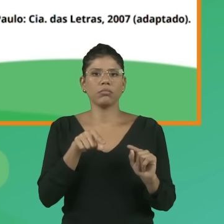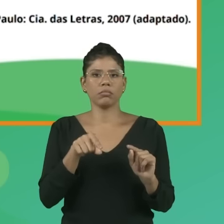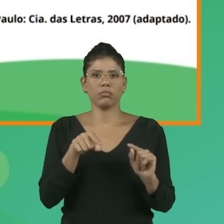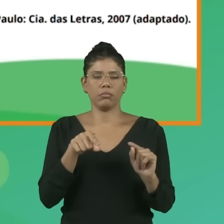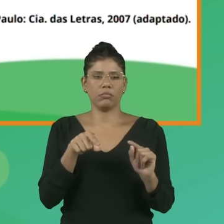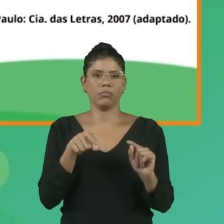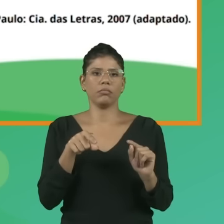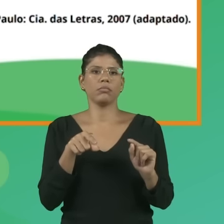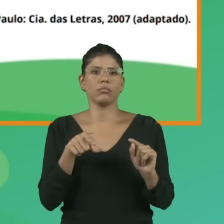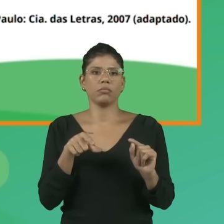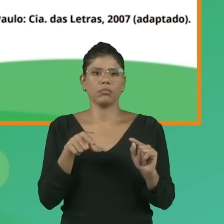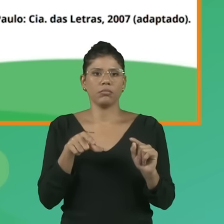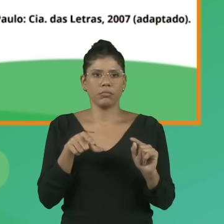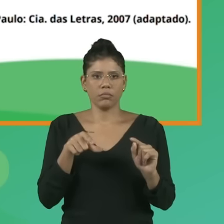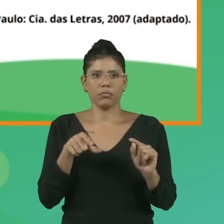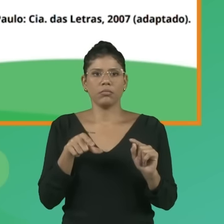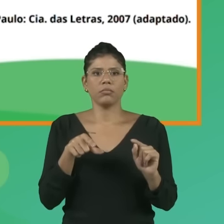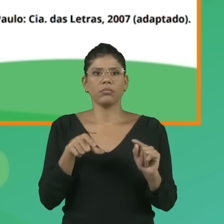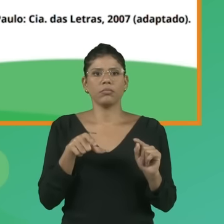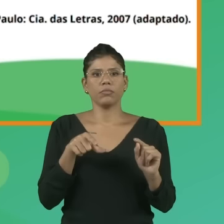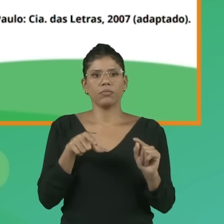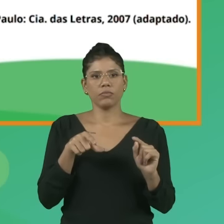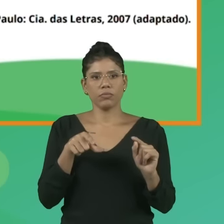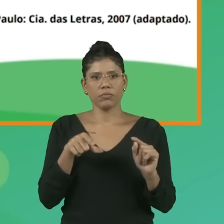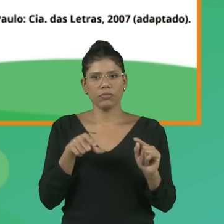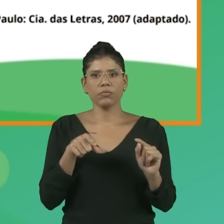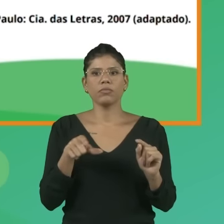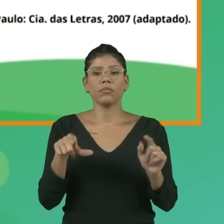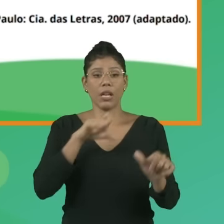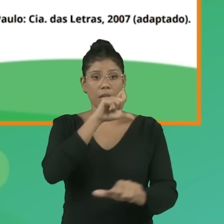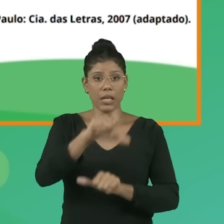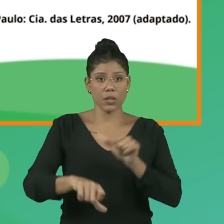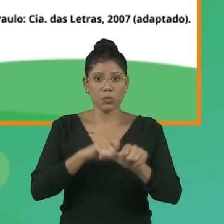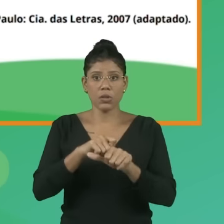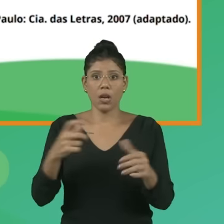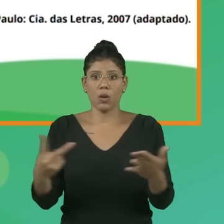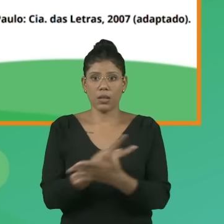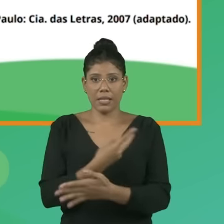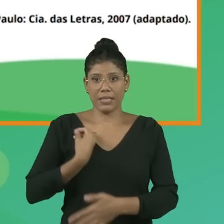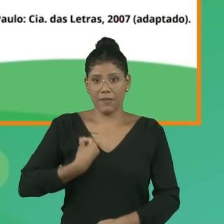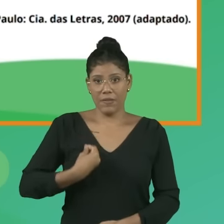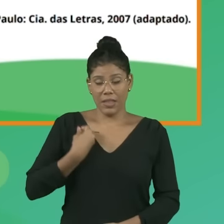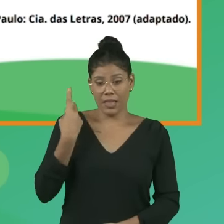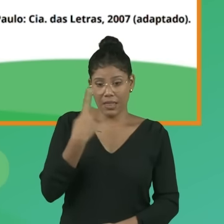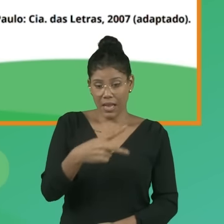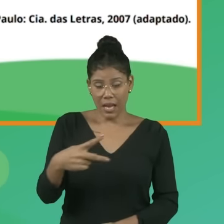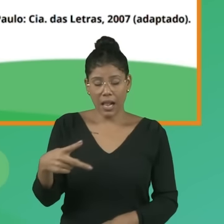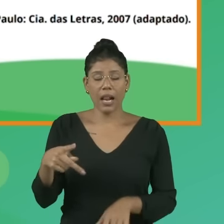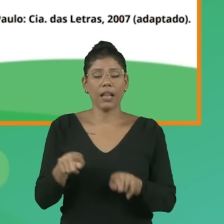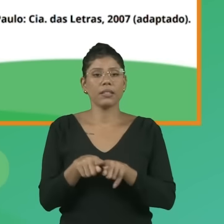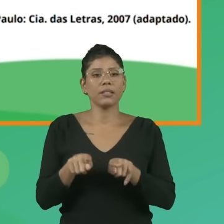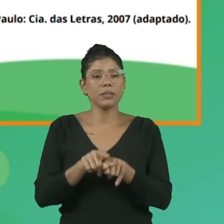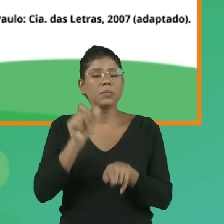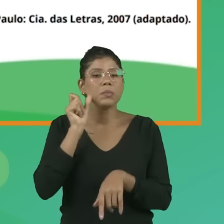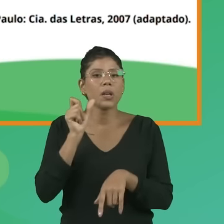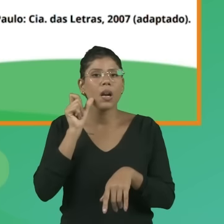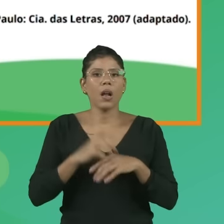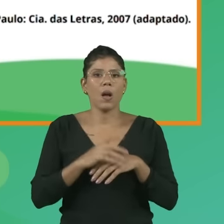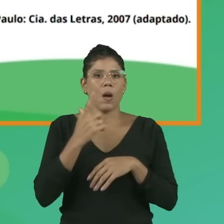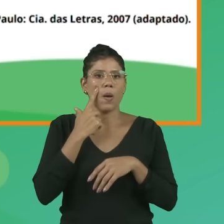revolução islâmica, as mudanças que acontecem na vida dela e de outras mulheres, né? Então, aqui no